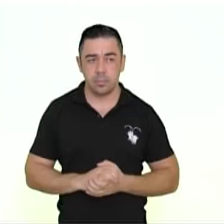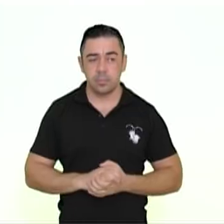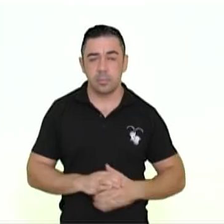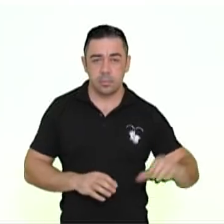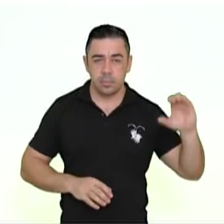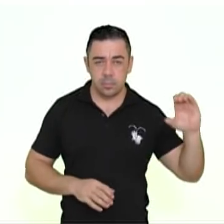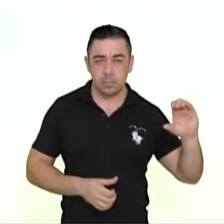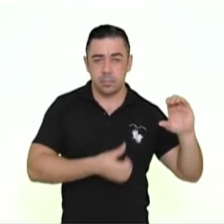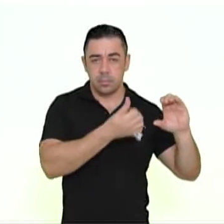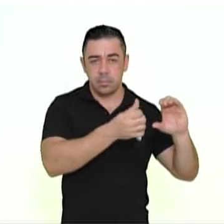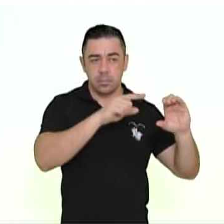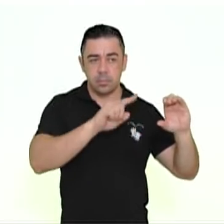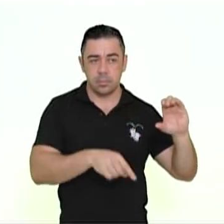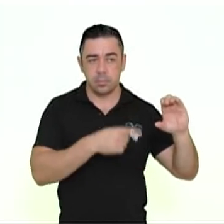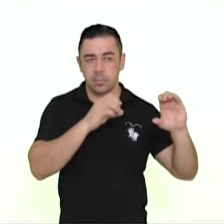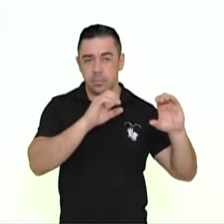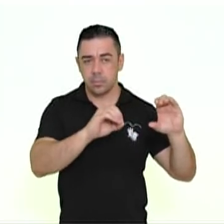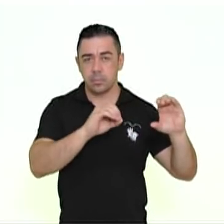e letra C,